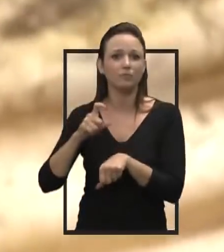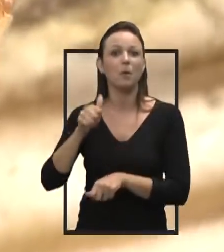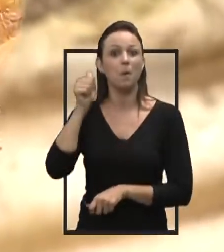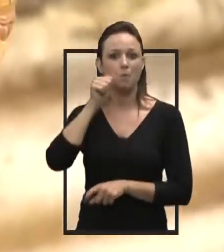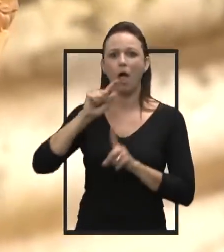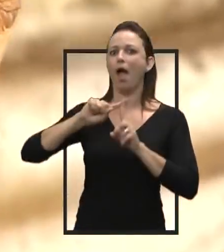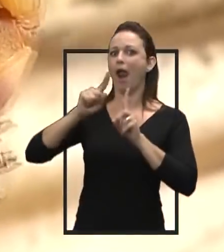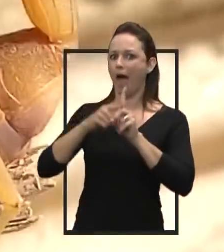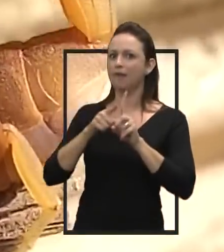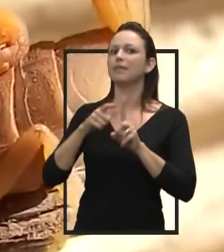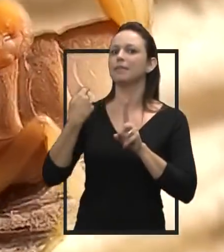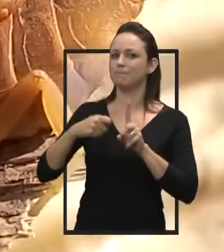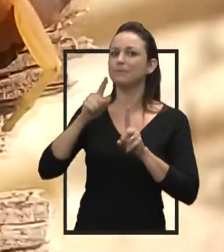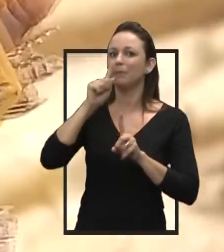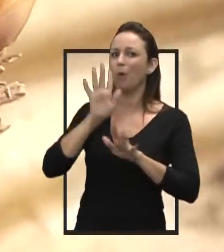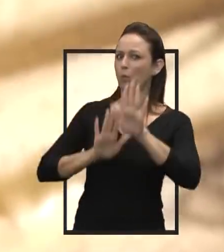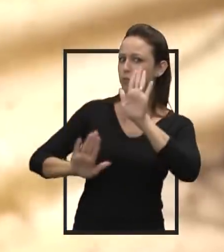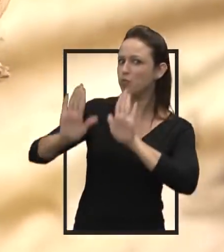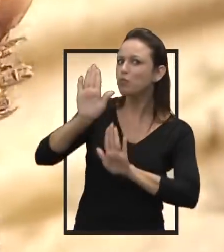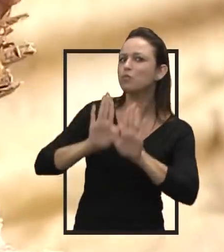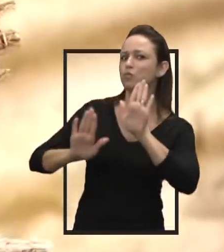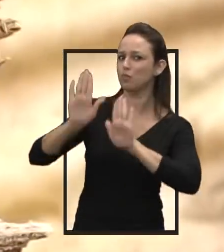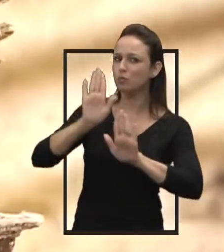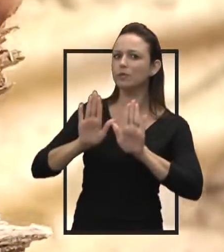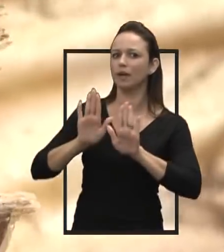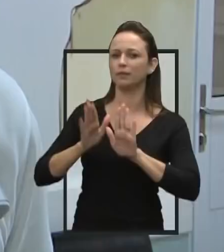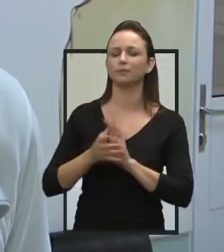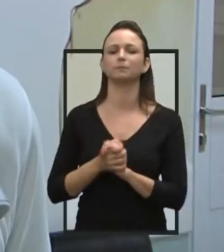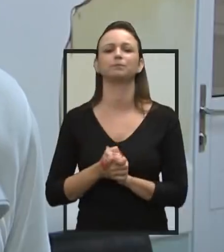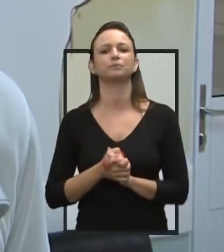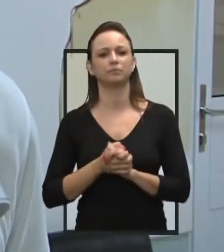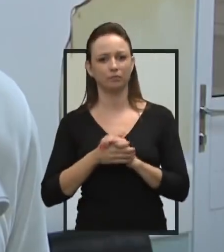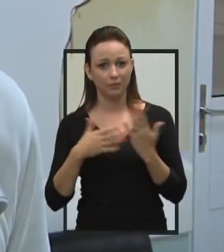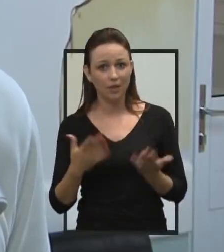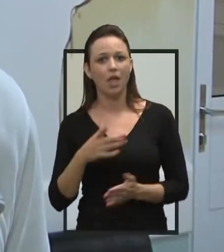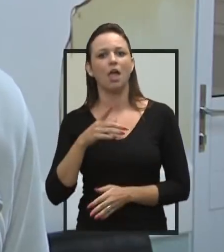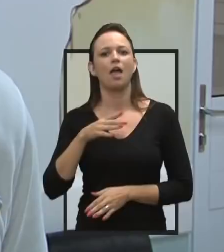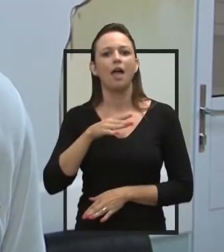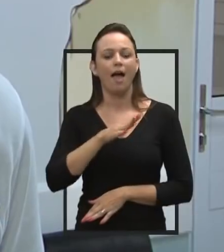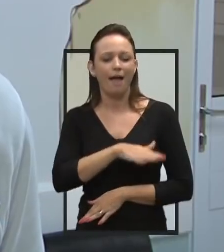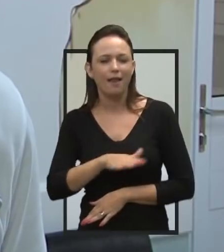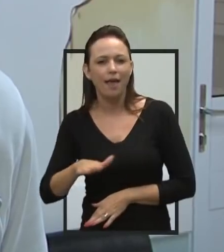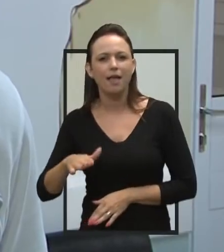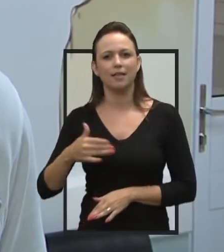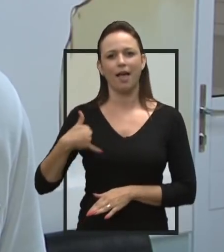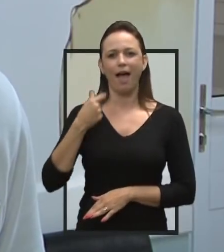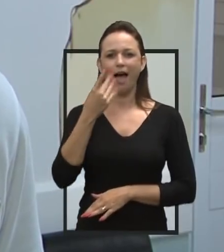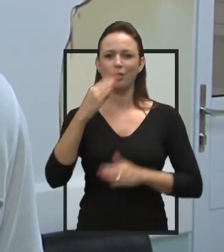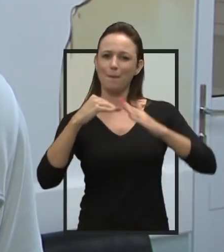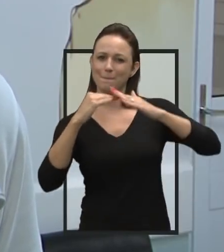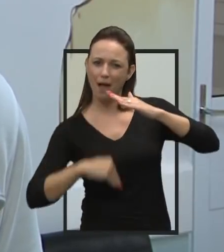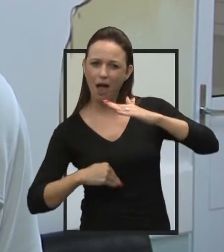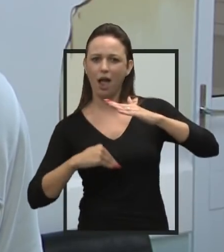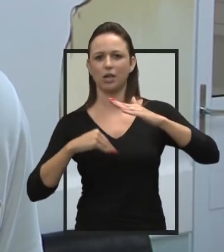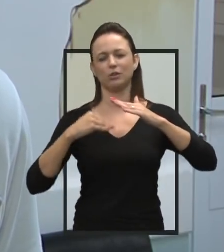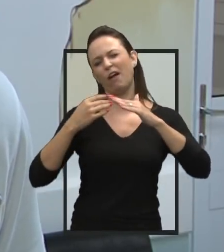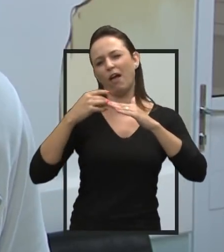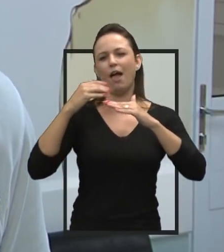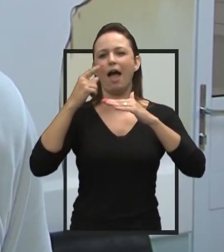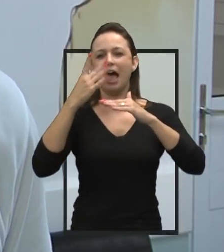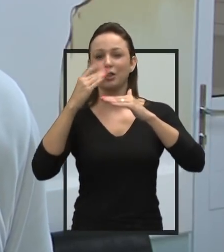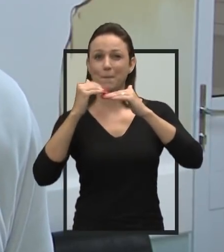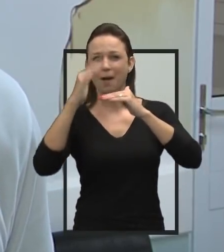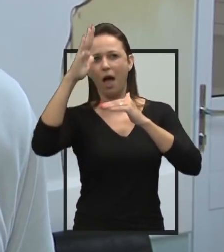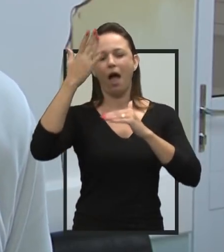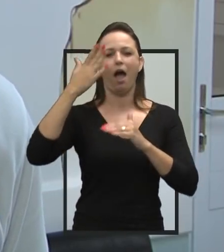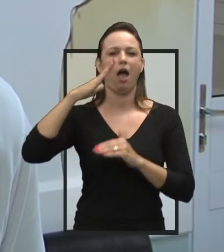Mulheres gestantes também precisam redobrar os cuidados. O maior alvo são as crianças abaixo de 14 anos. Os maiores,